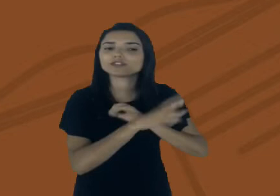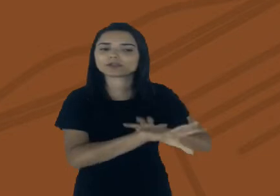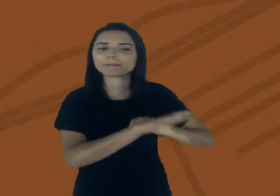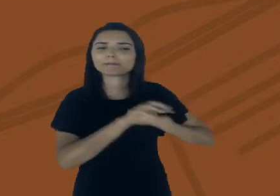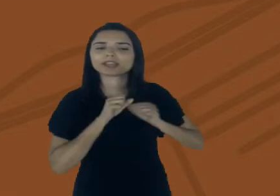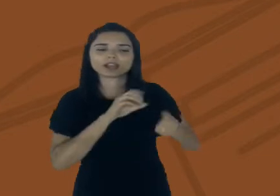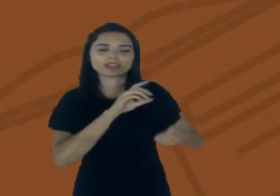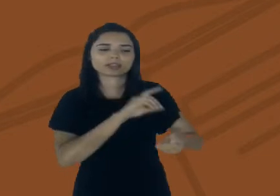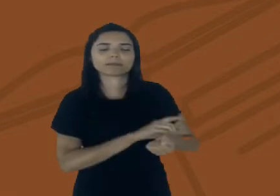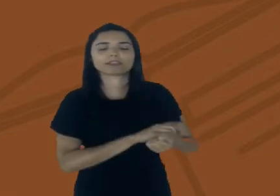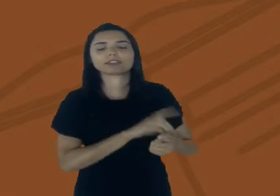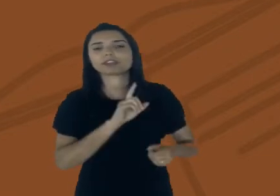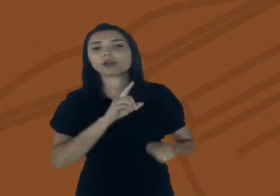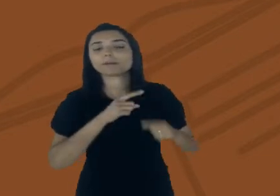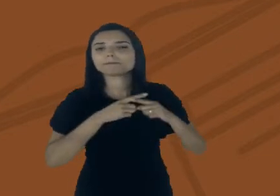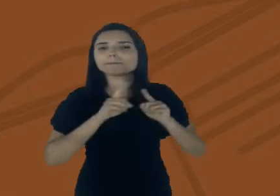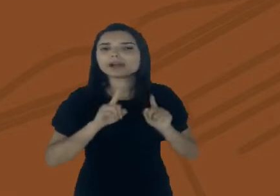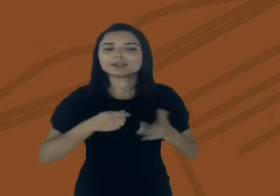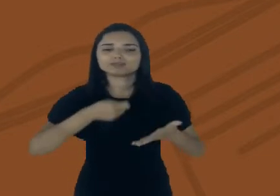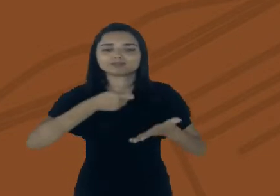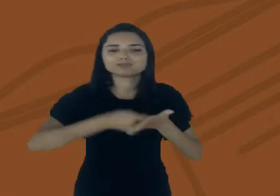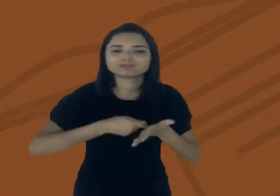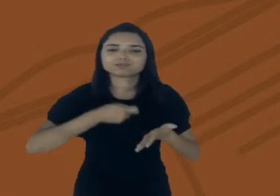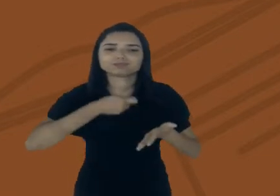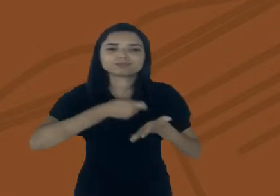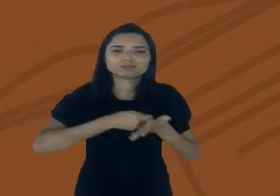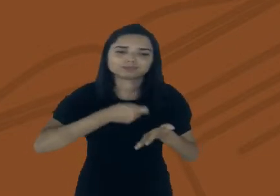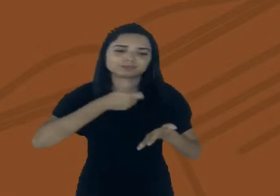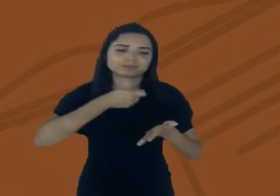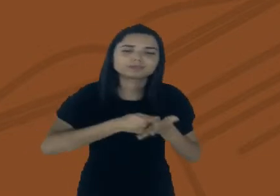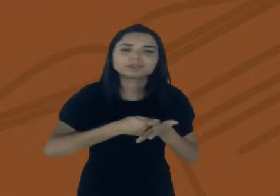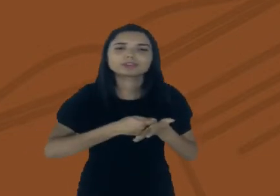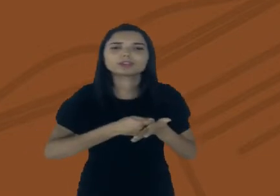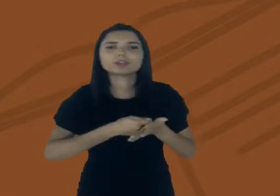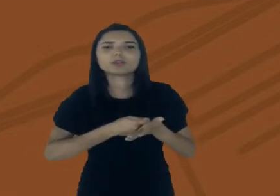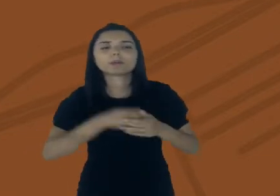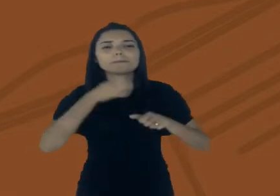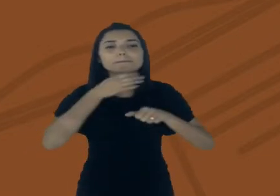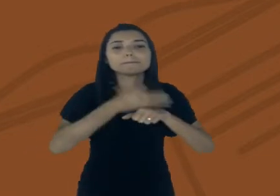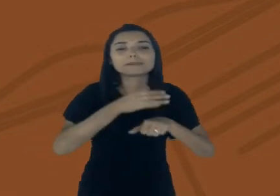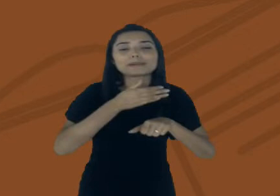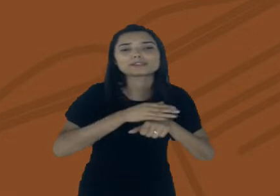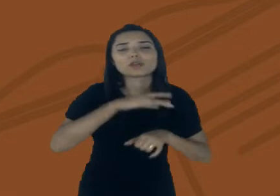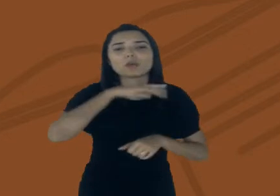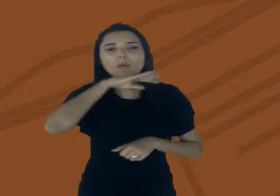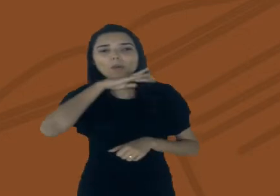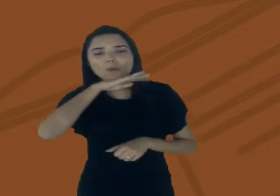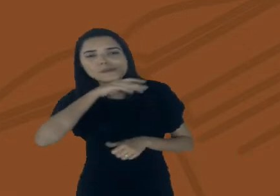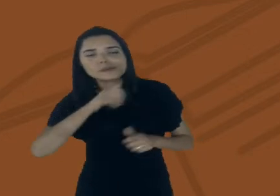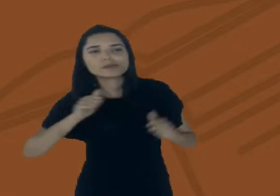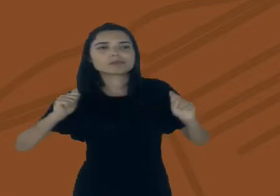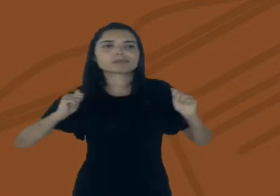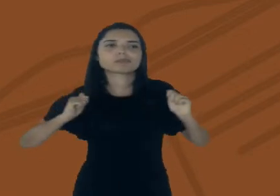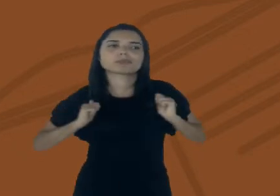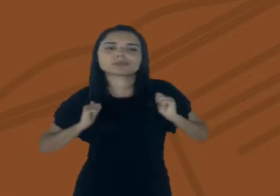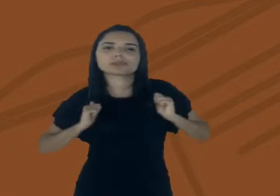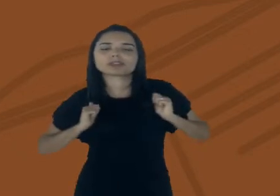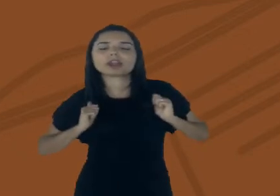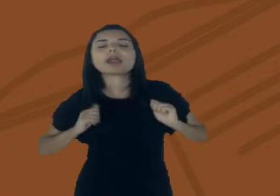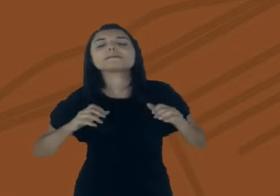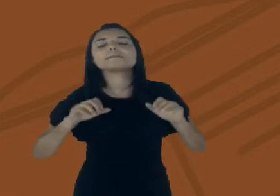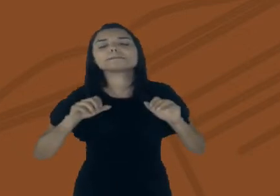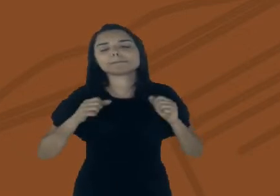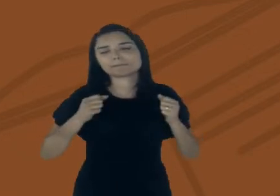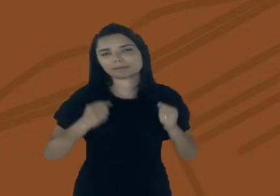gente persiste nos maus hábitos, se a gente persiste em toda aquela condição que a gente vive, então a gente vai estar propenso realmente